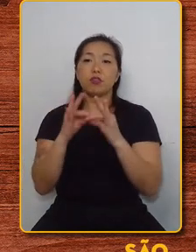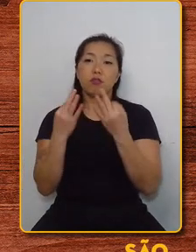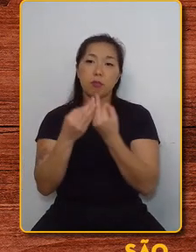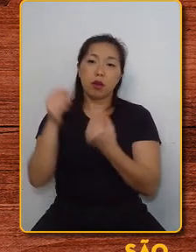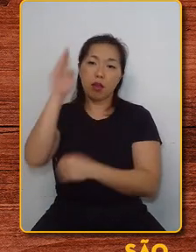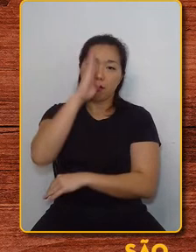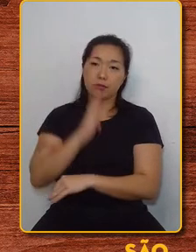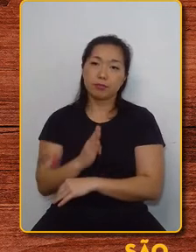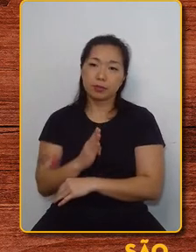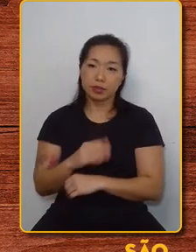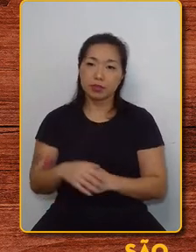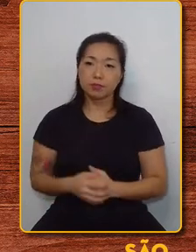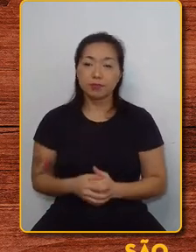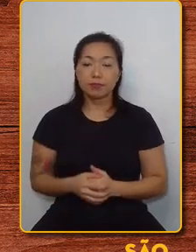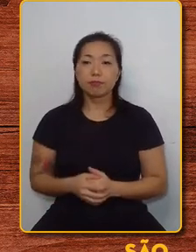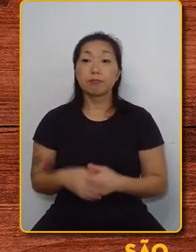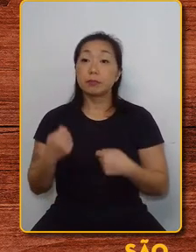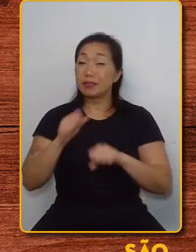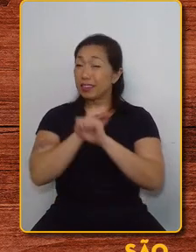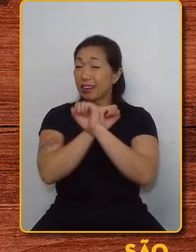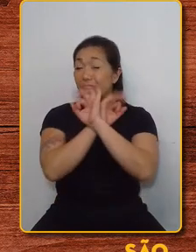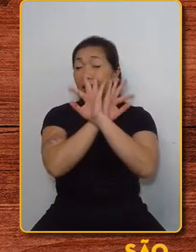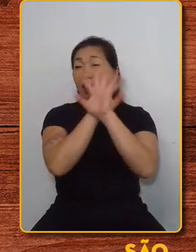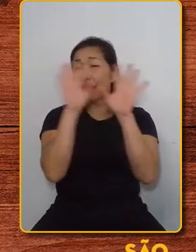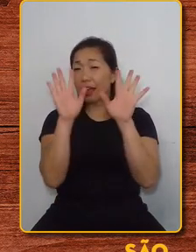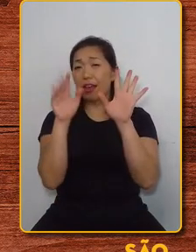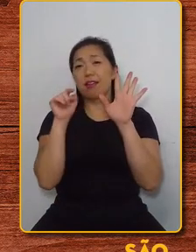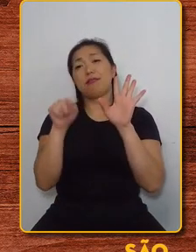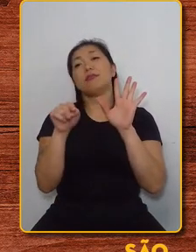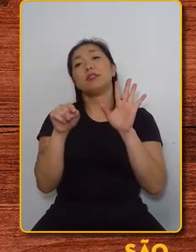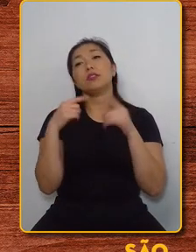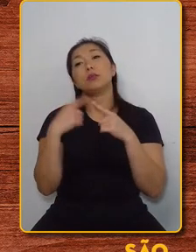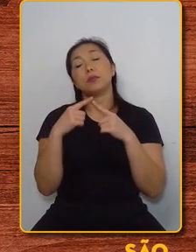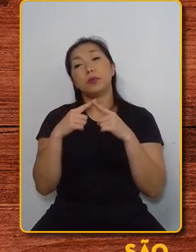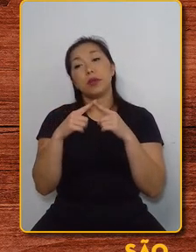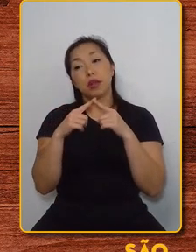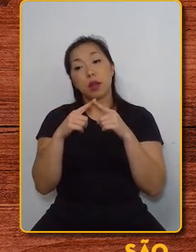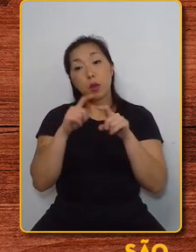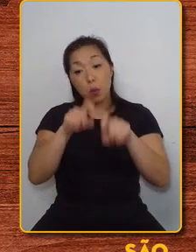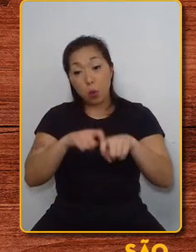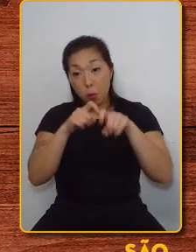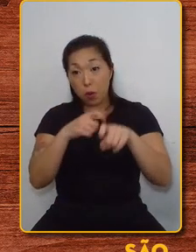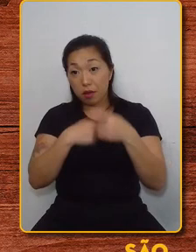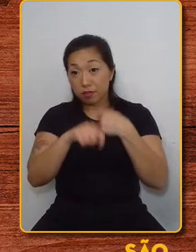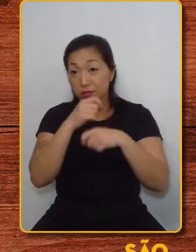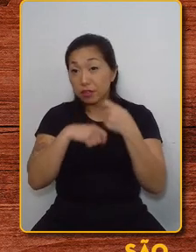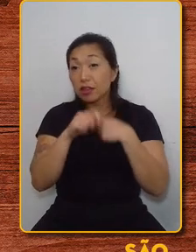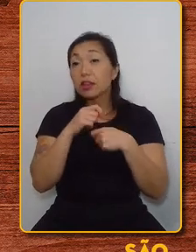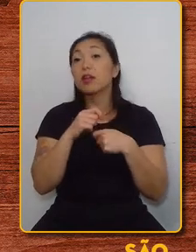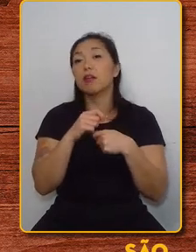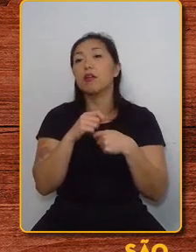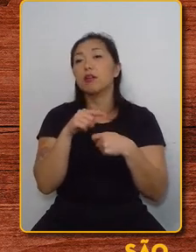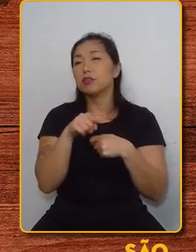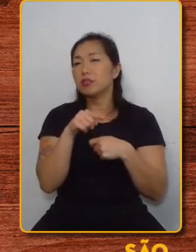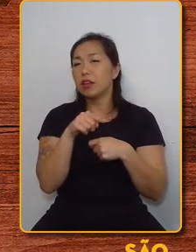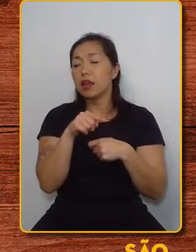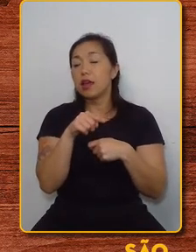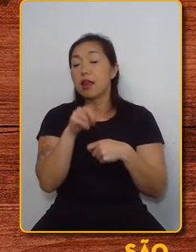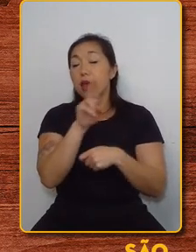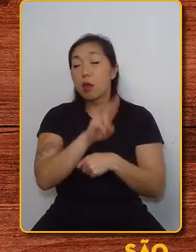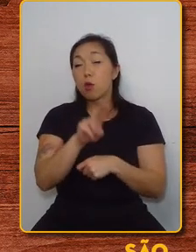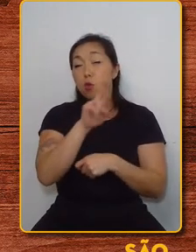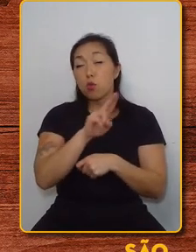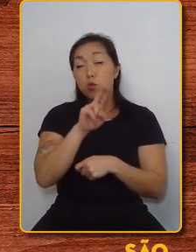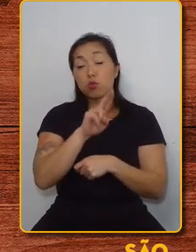isso, porque o agronegócio bebe dos recursos que são bilhões. A Embrapa